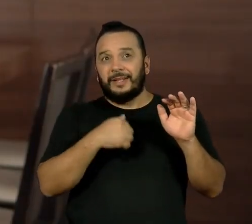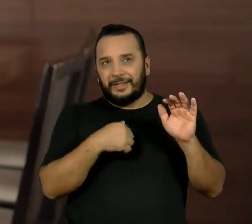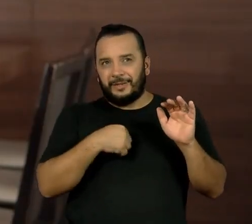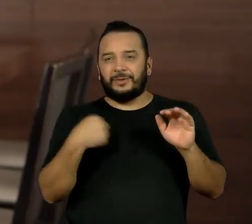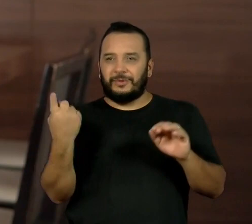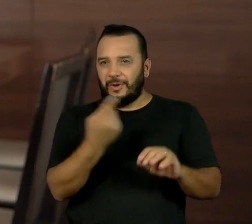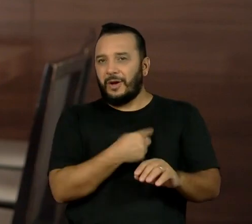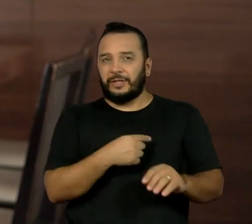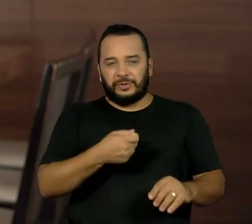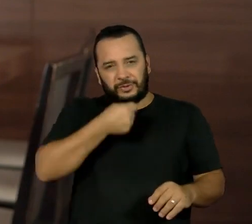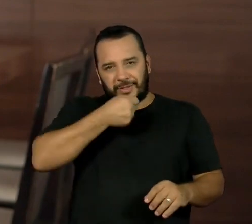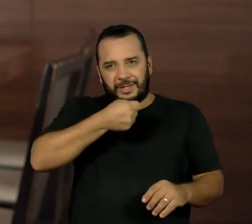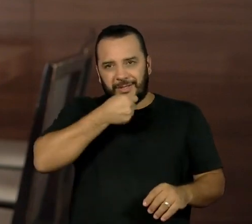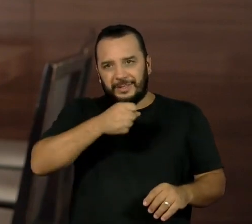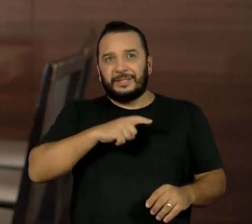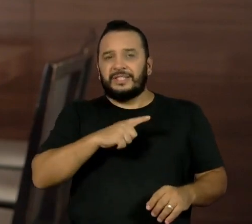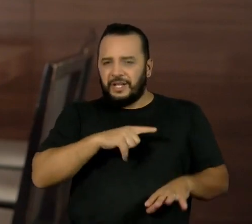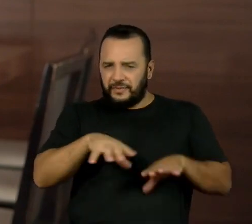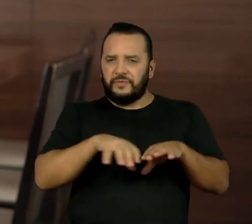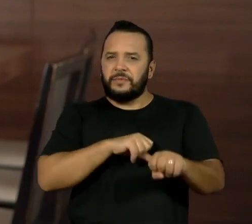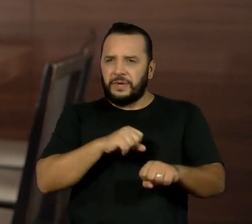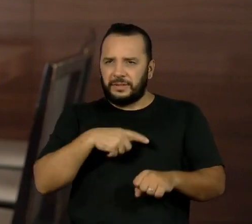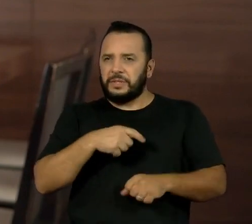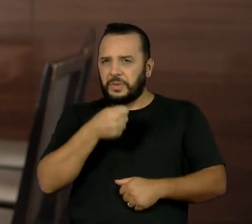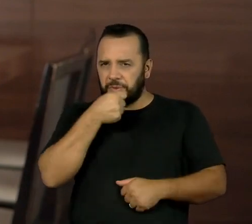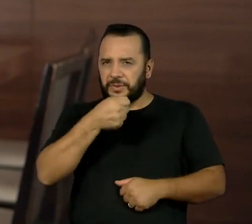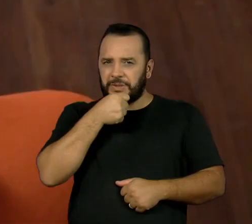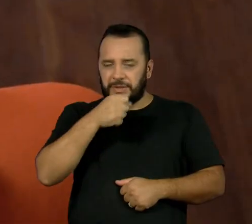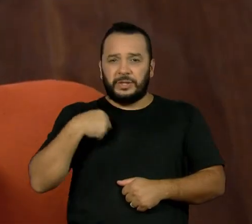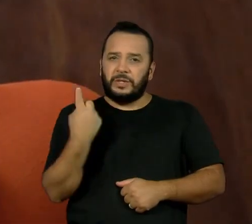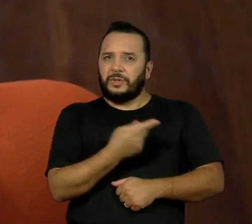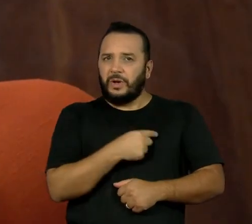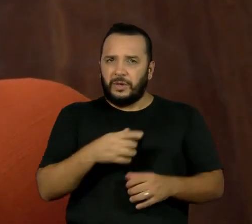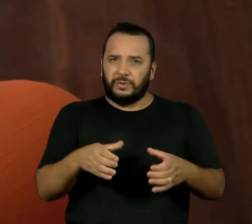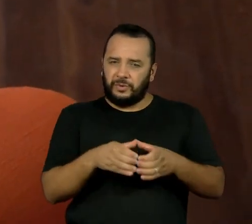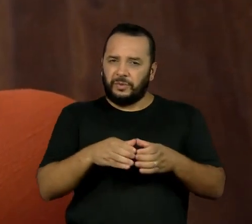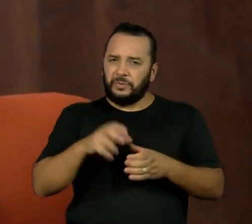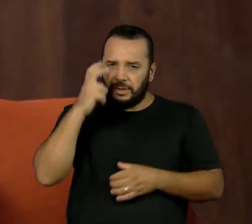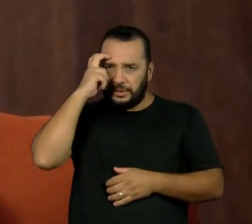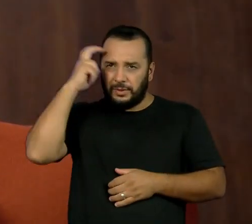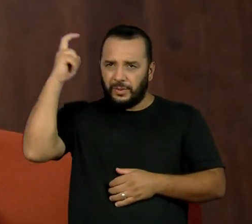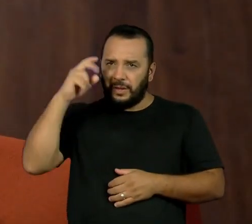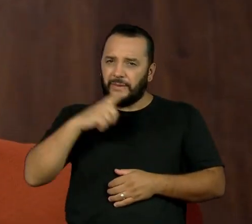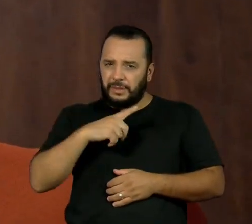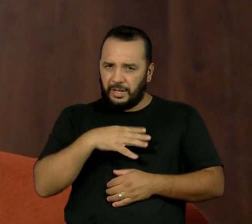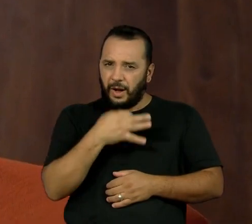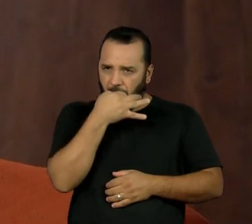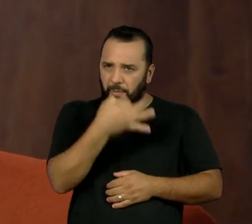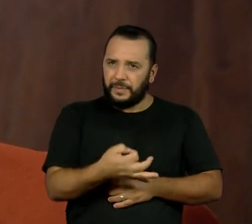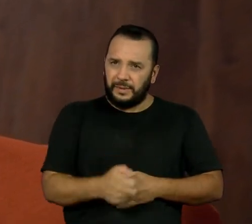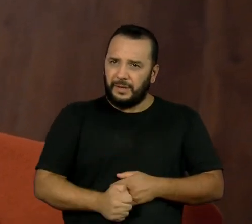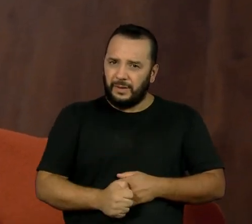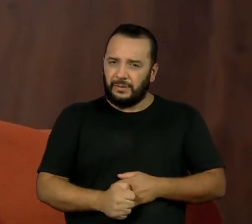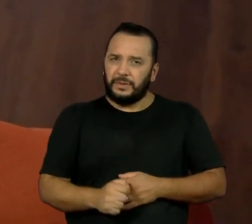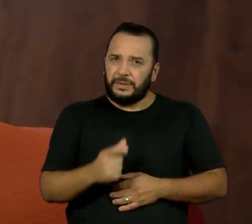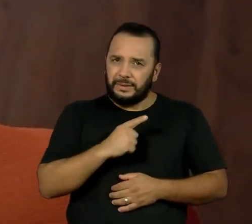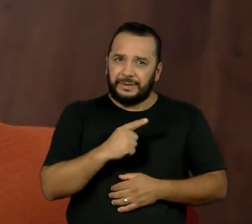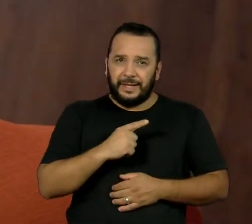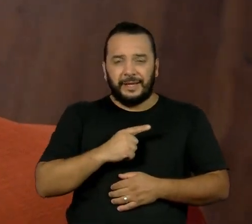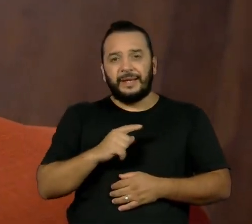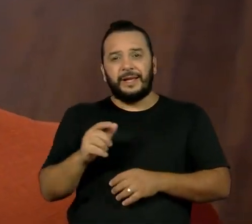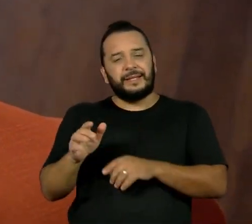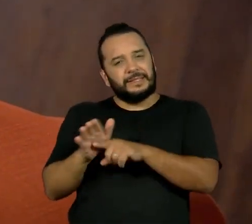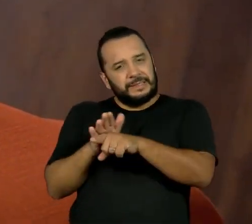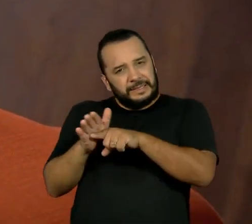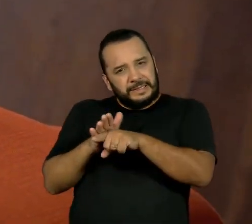somos jornalistas, nós temos formação jornalista, nós somos intelectuais, nós temos opinião, nós temos critérios de apuração de pauta,